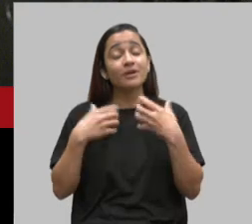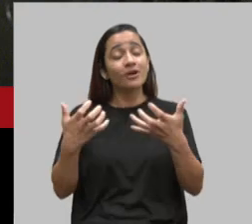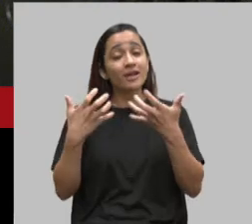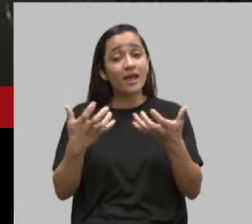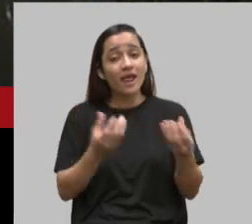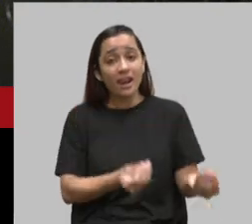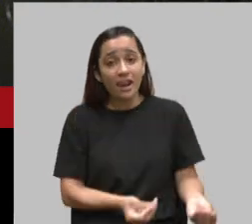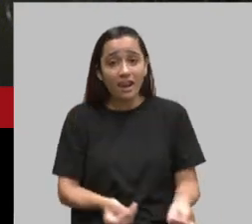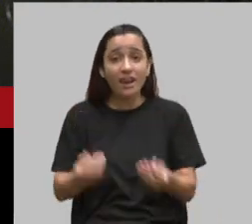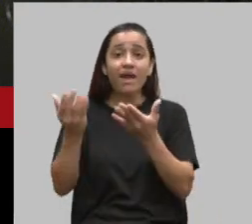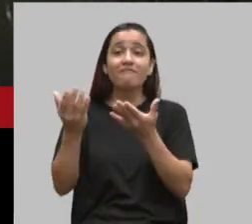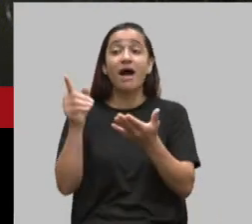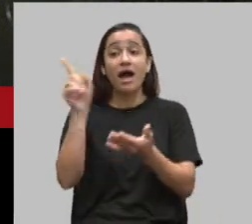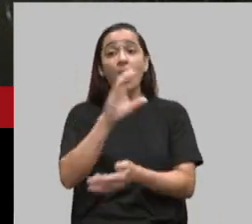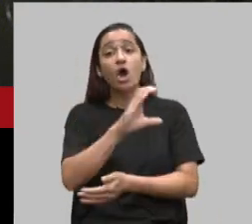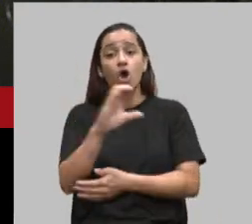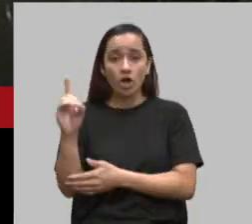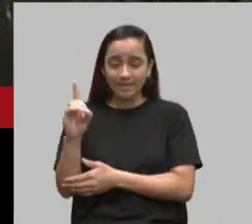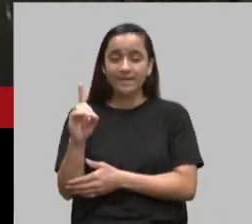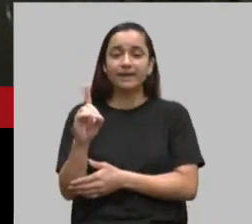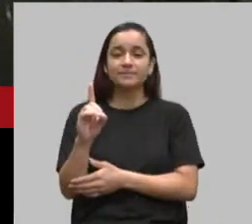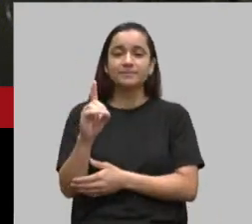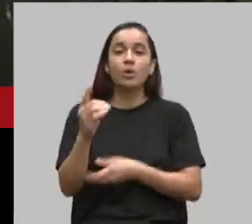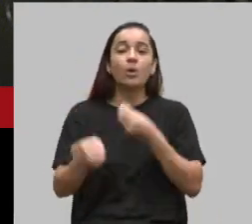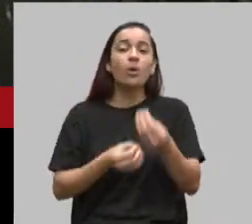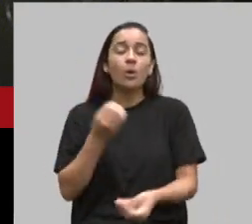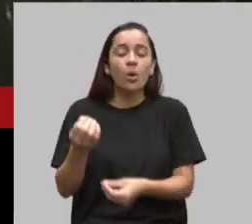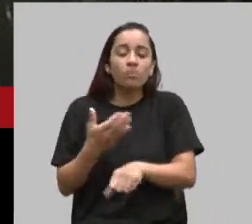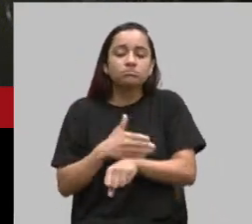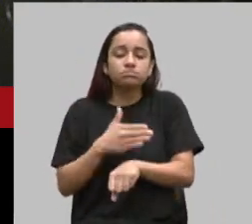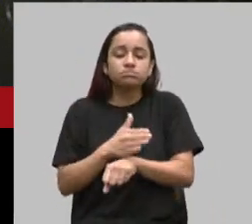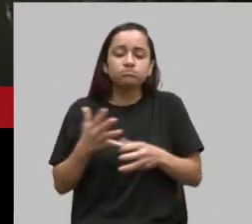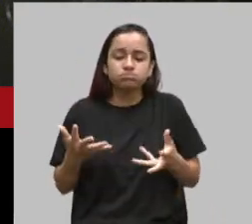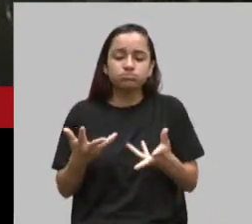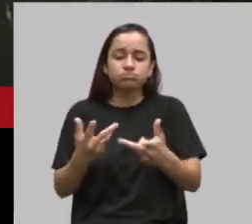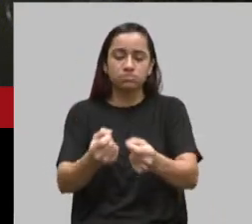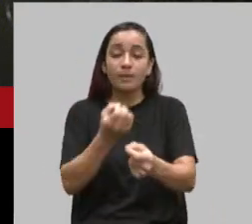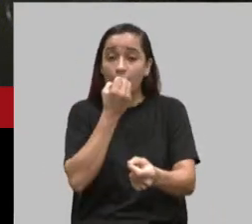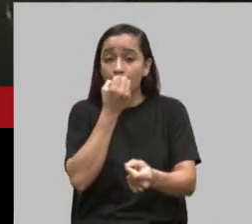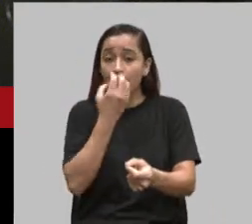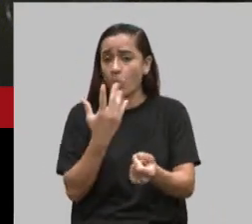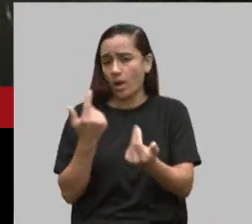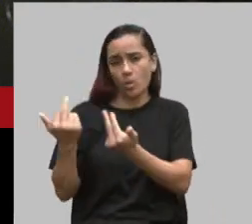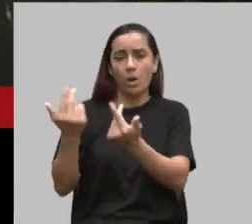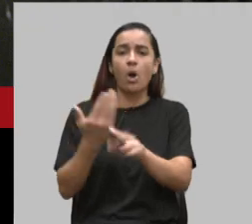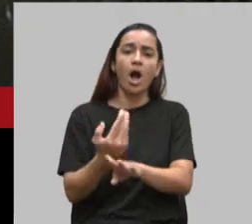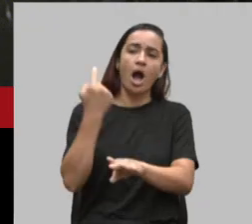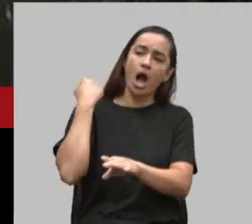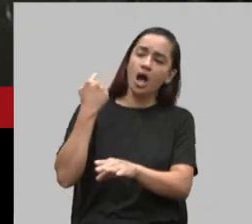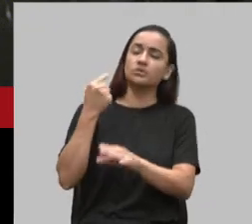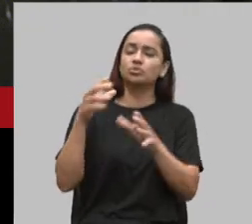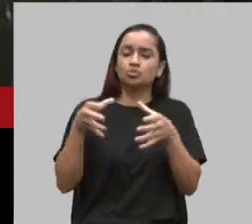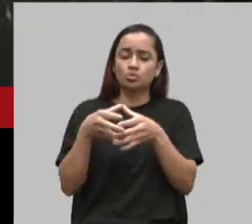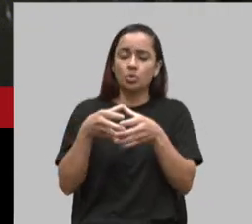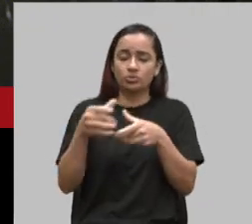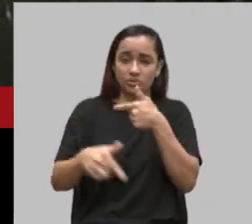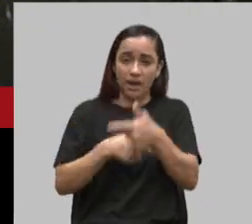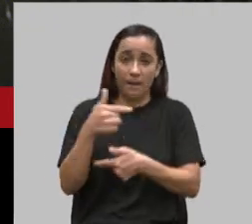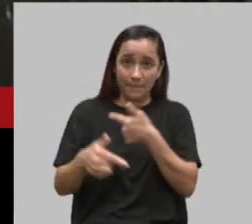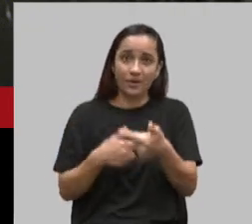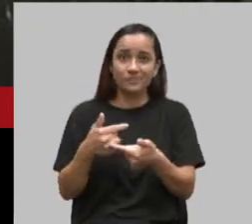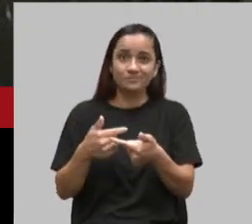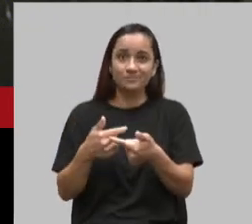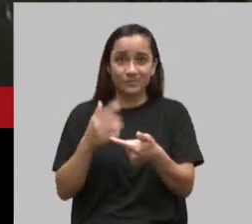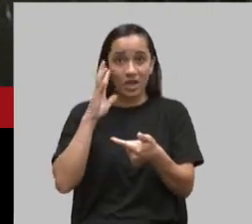essa coordenação aqui de uma forma efetiva boa como foi nos grupos de trabalho que eu acho que vai ser uma realmente uma